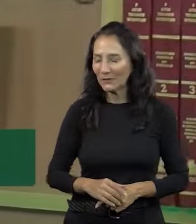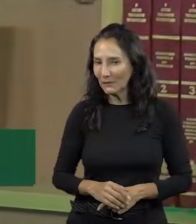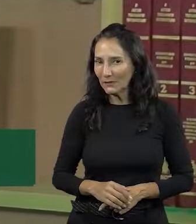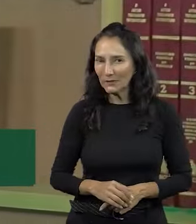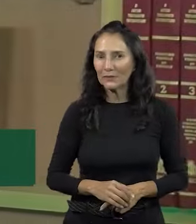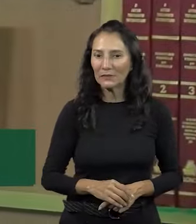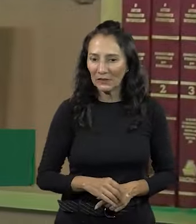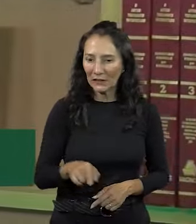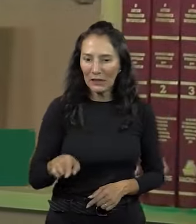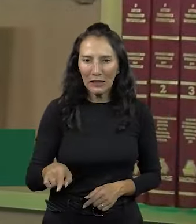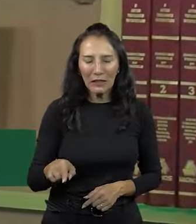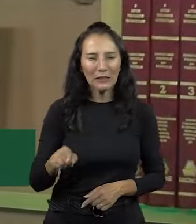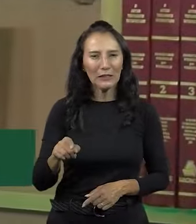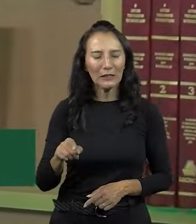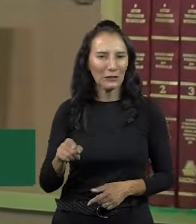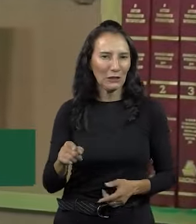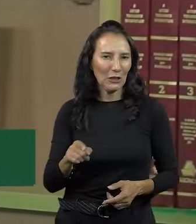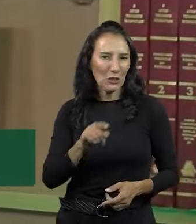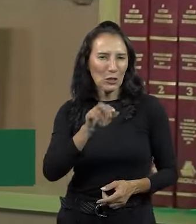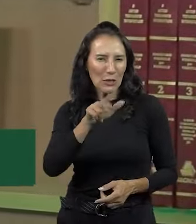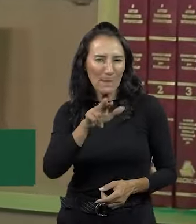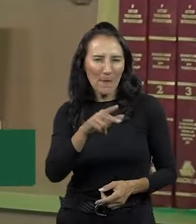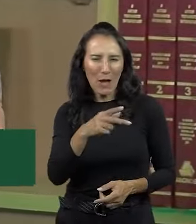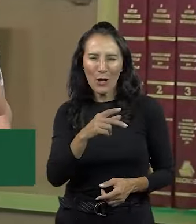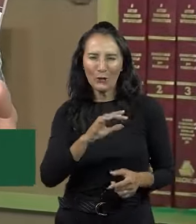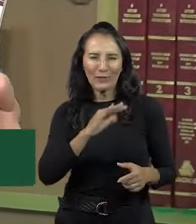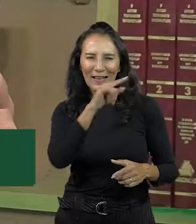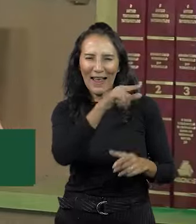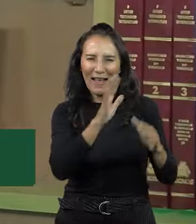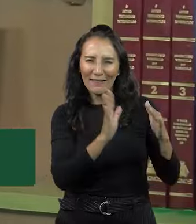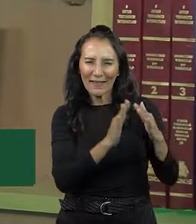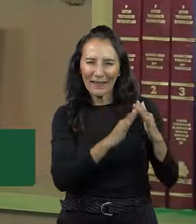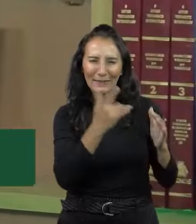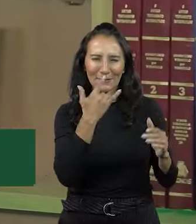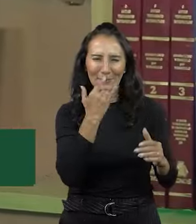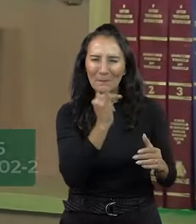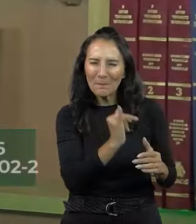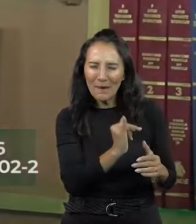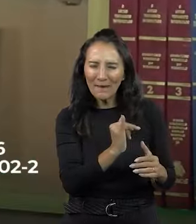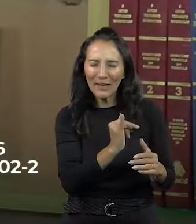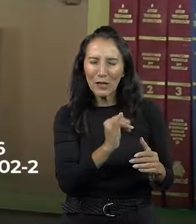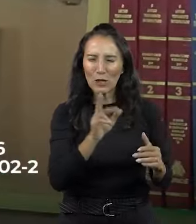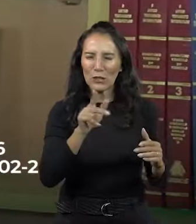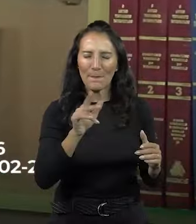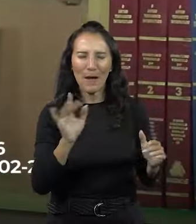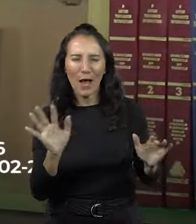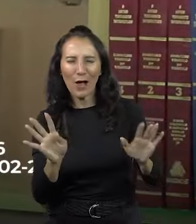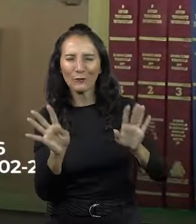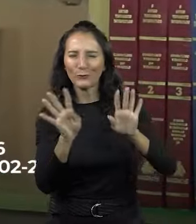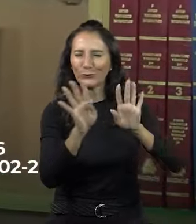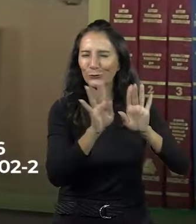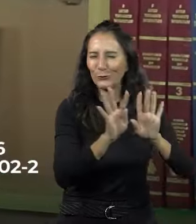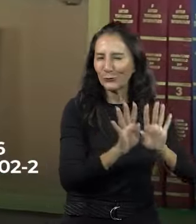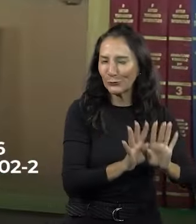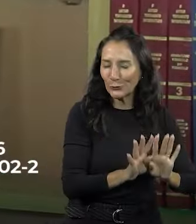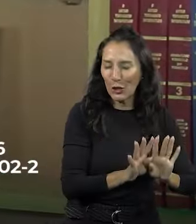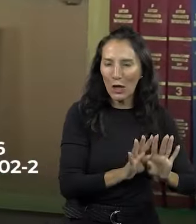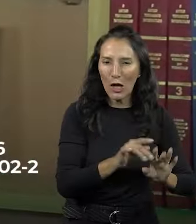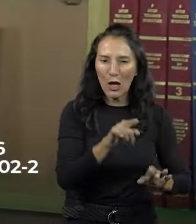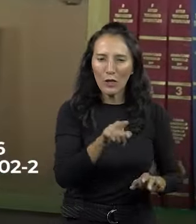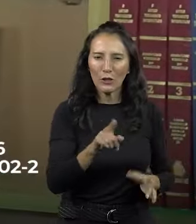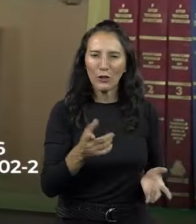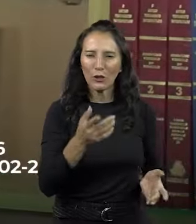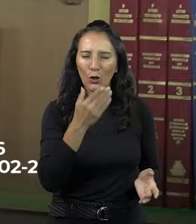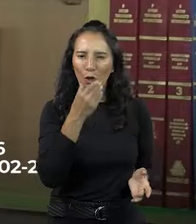honrados na casa do seu pai Jessé Davi estava lá no pasto cuidando do rebanho do